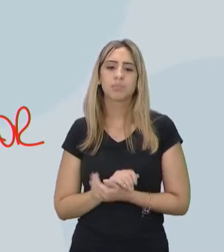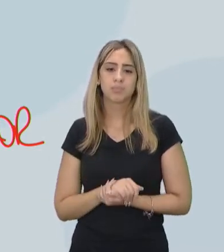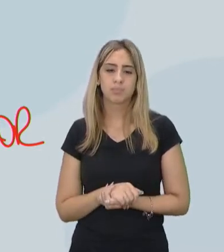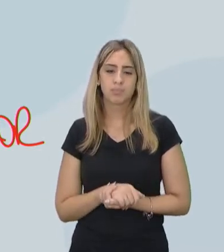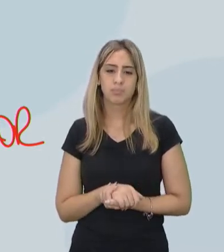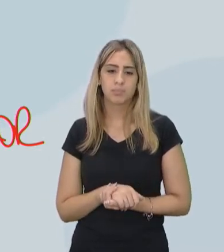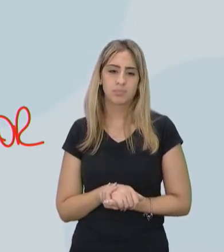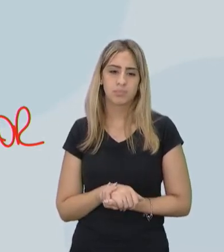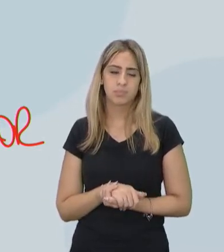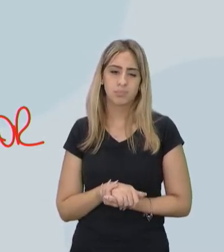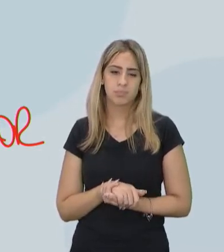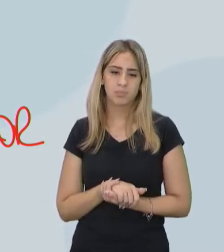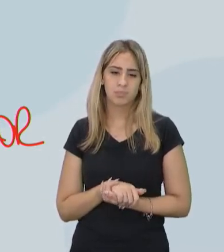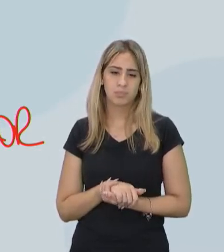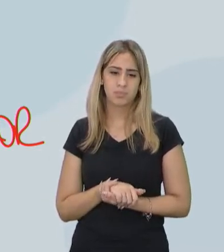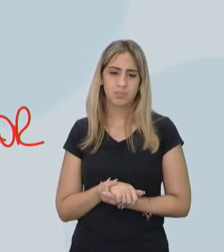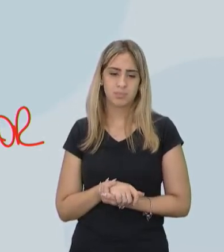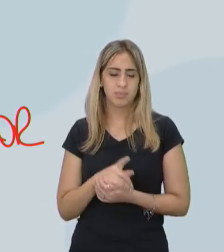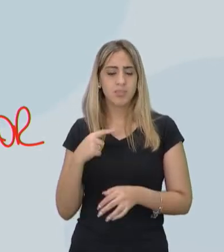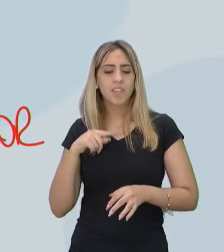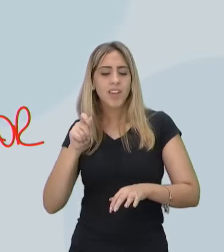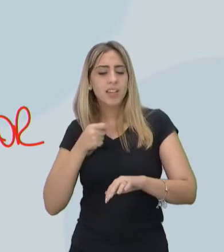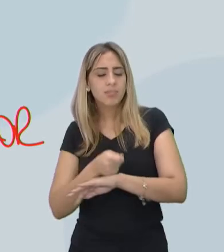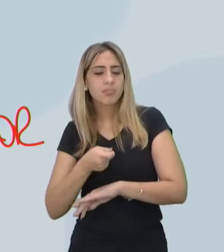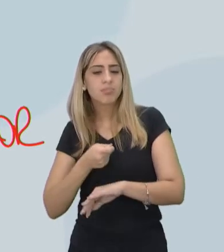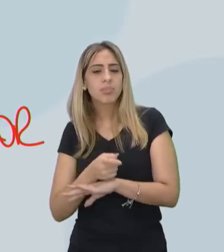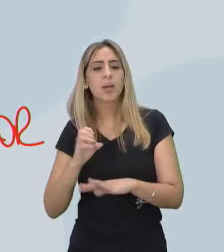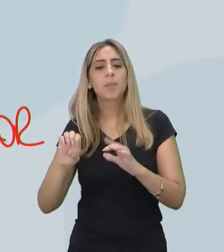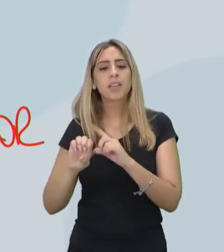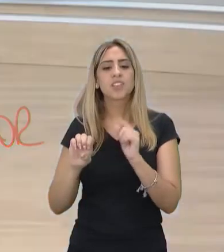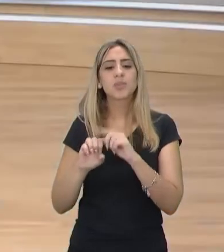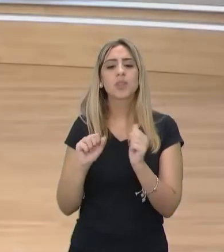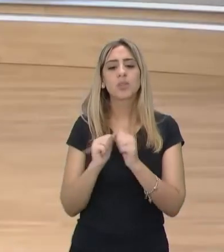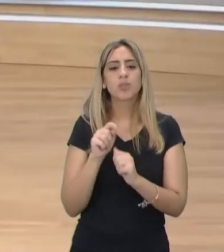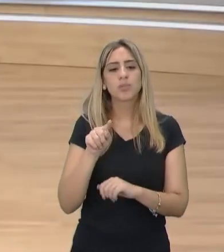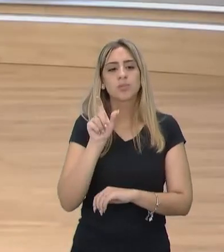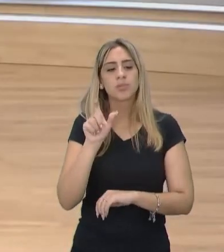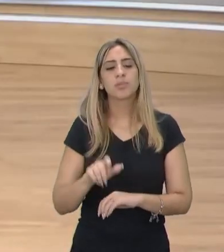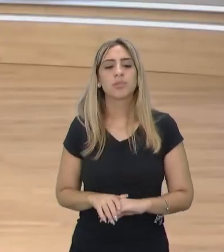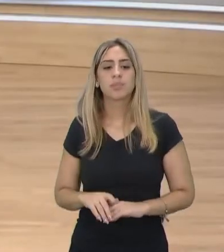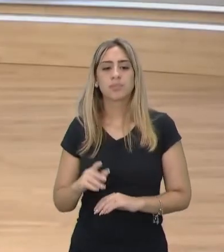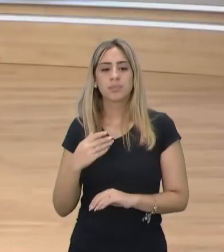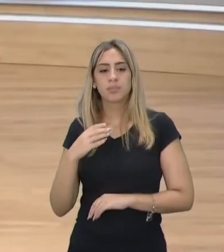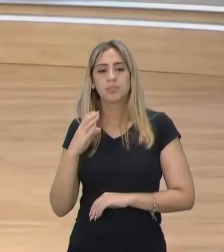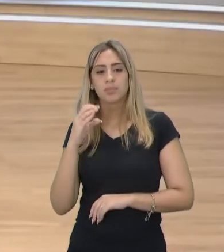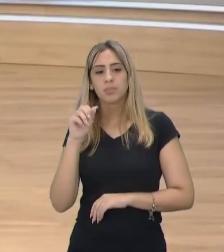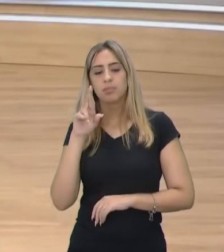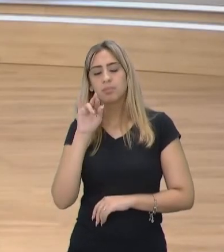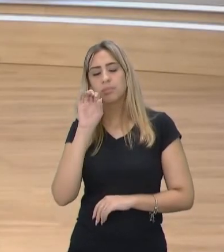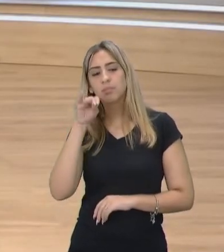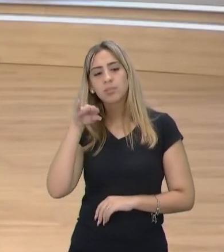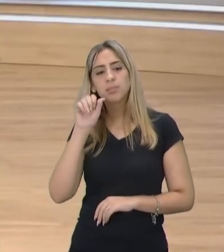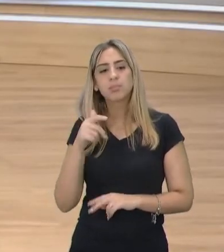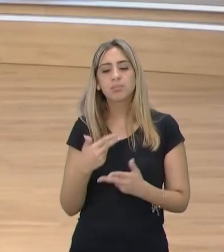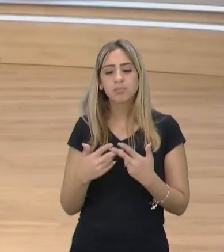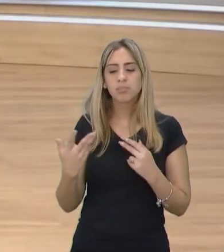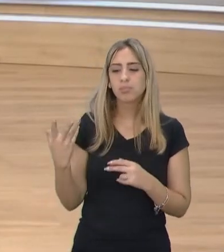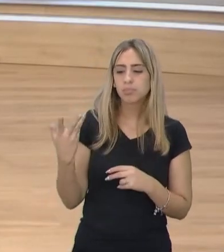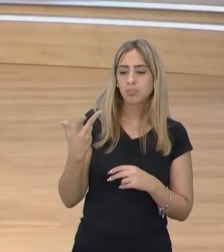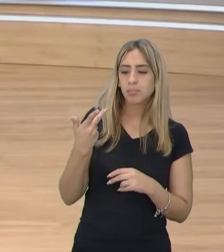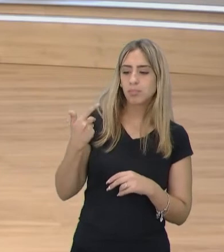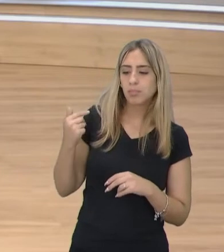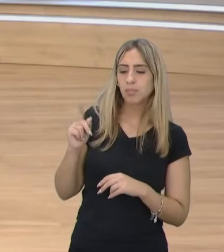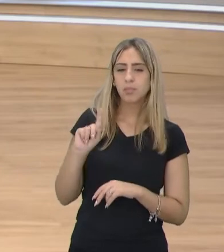vai entrar nesse seu empreendimento com você, né? Exatamente, não dá. exatamente. Tem que ter. Quando a gente fala carisma, um poder de sedução, mas não é